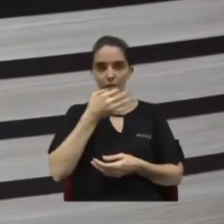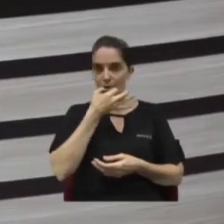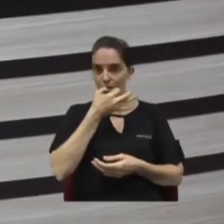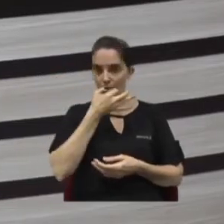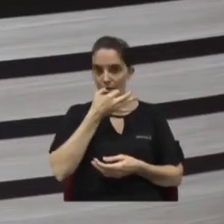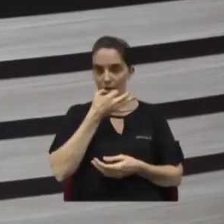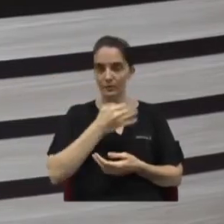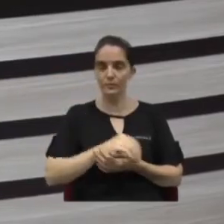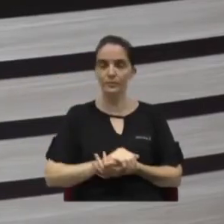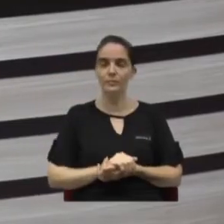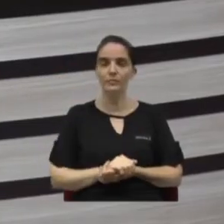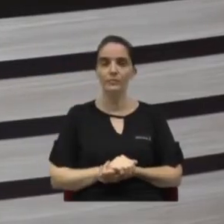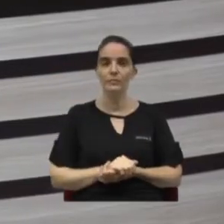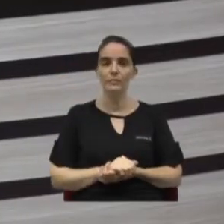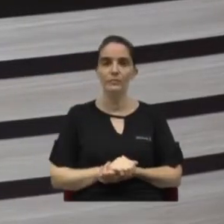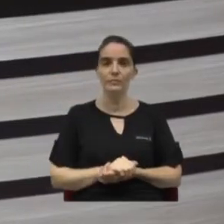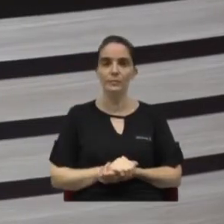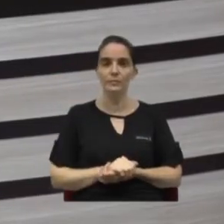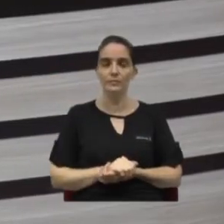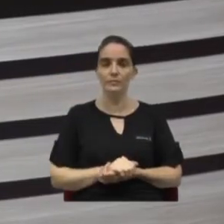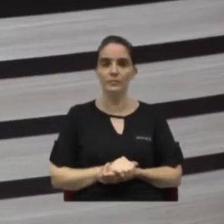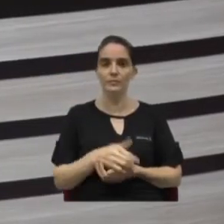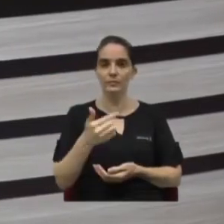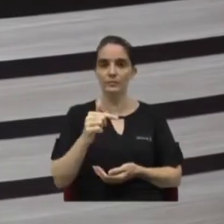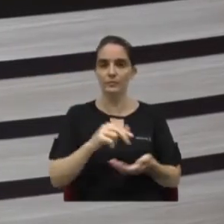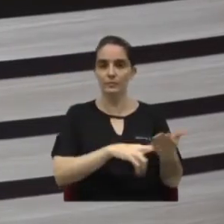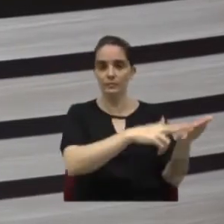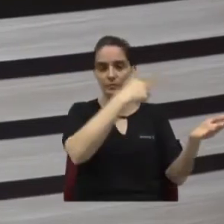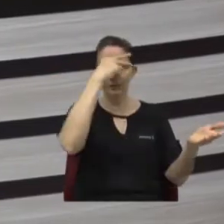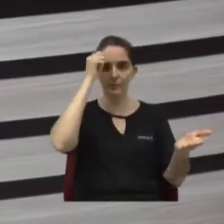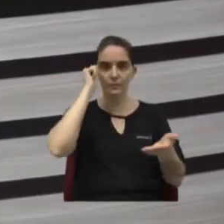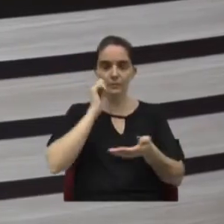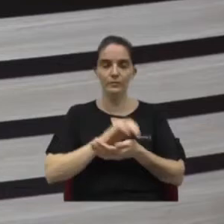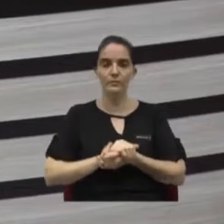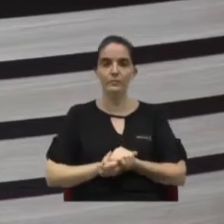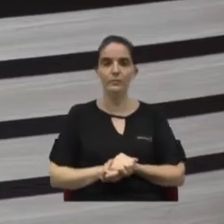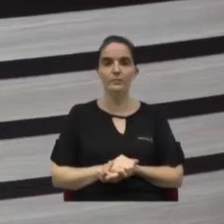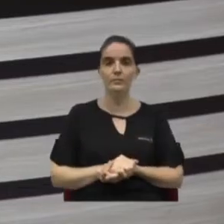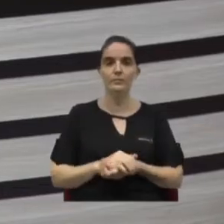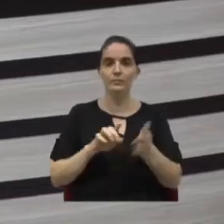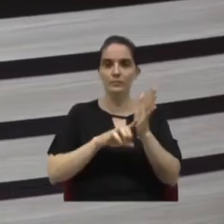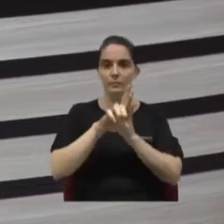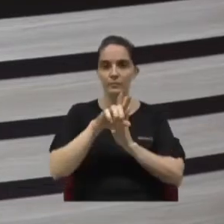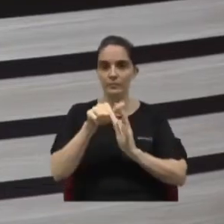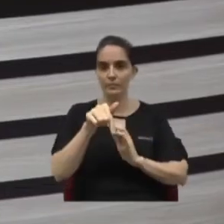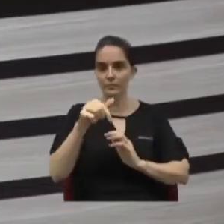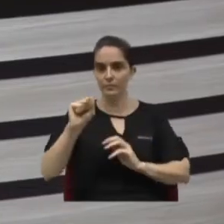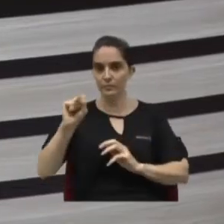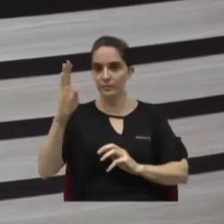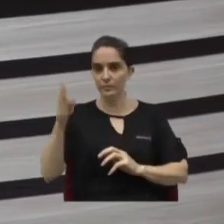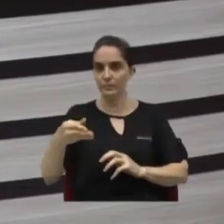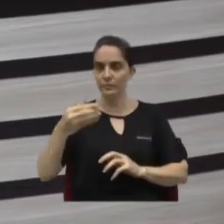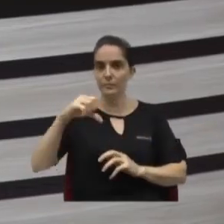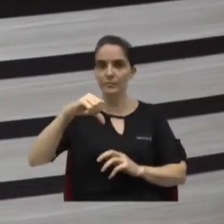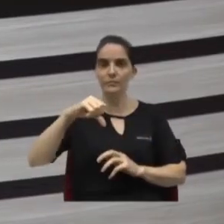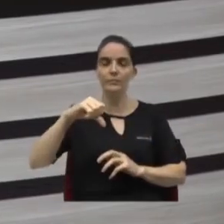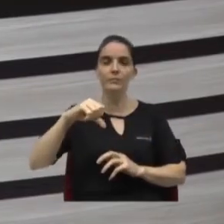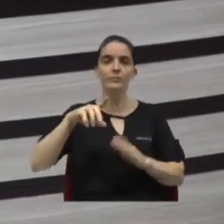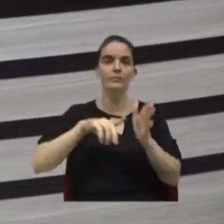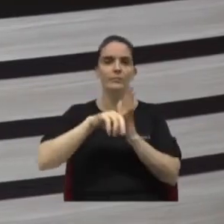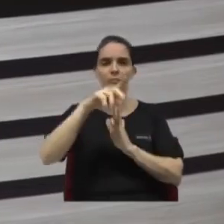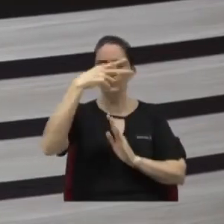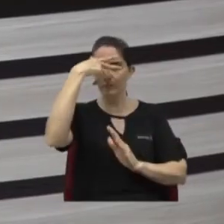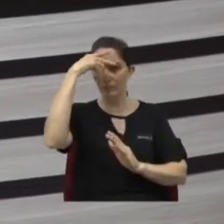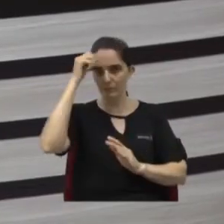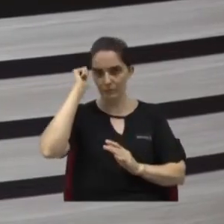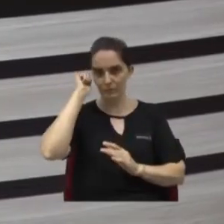requerimento 77/19? Não havendo, será encaminhado ao Executivo. Requerimento 78/2019 requer